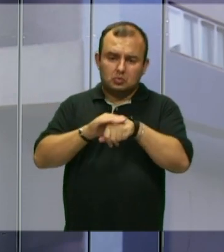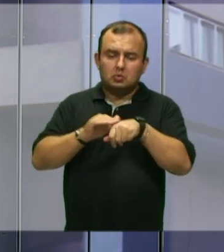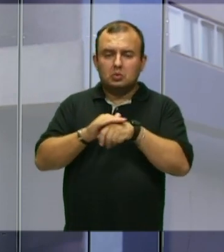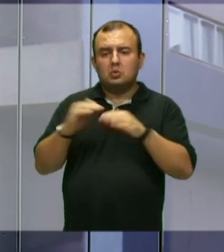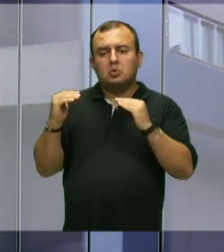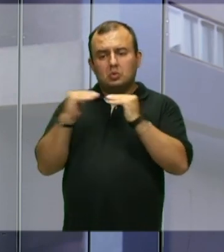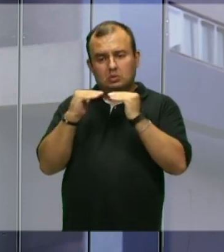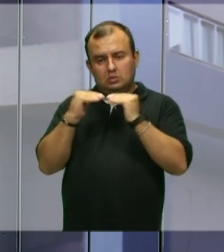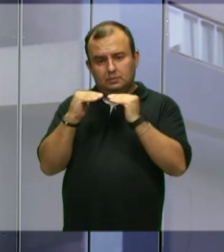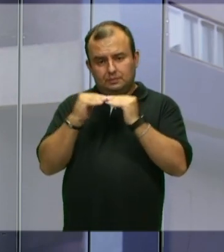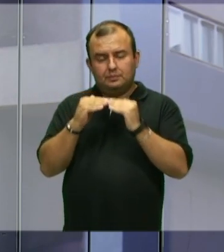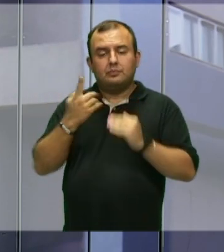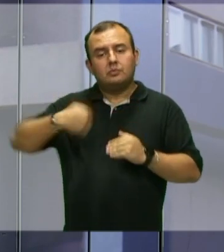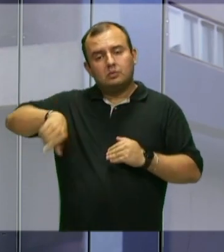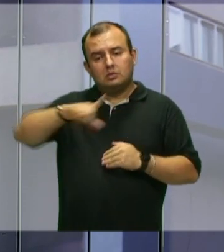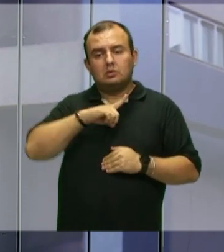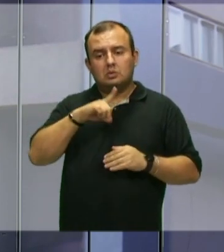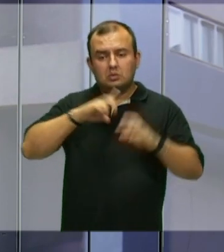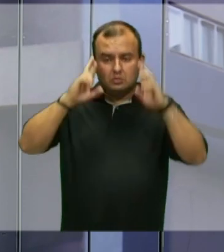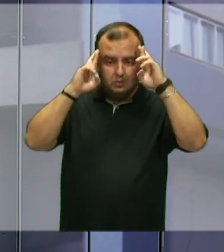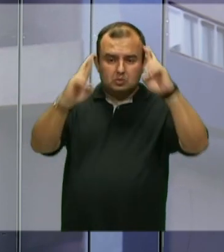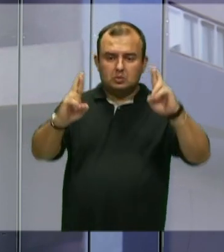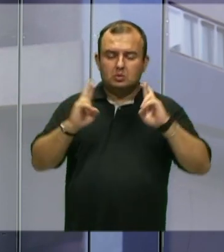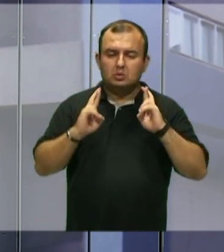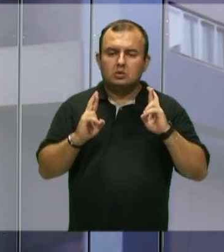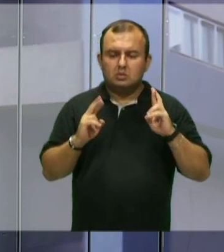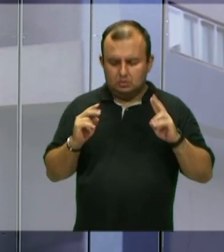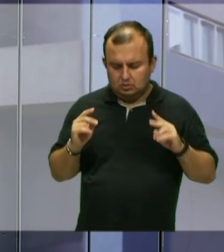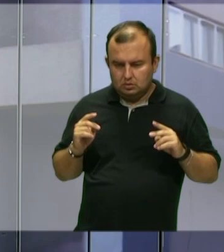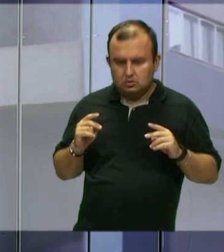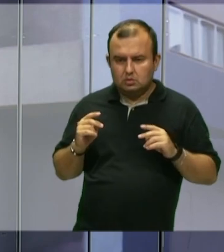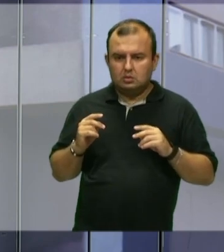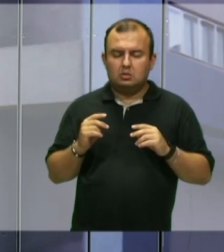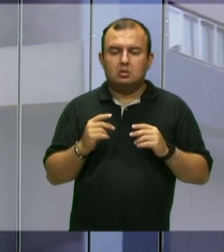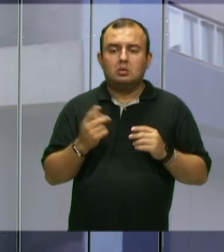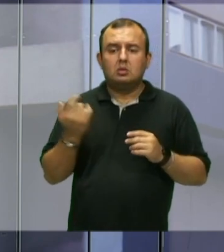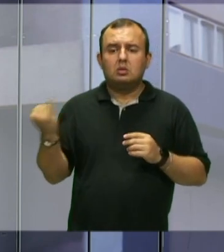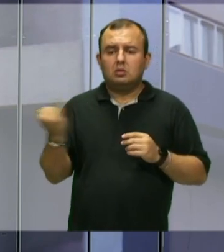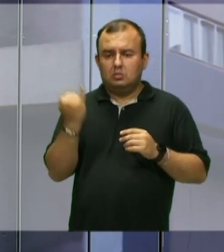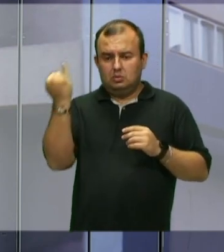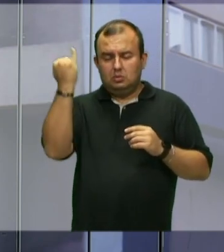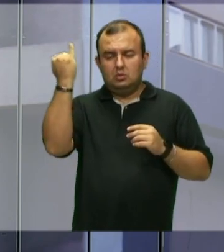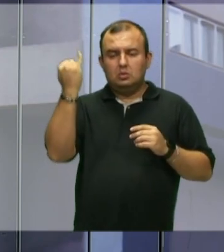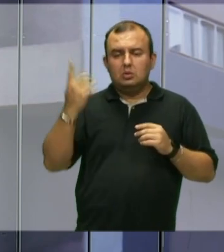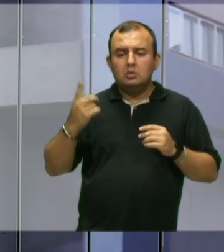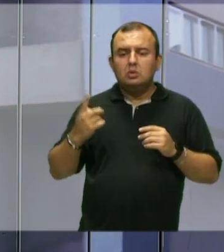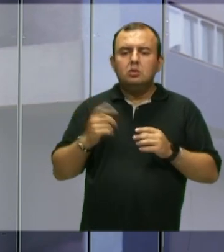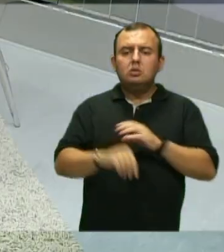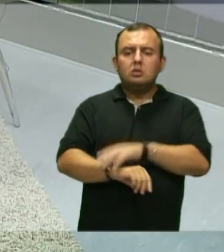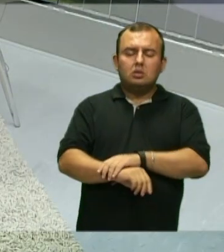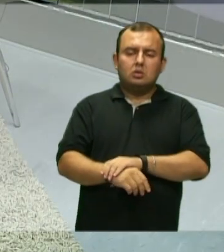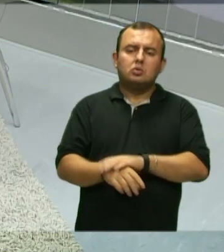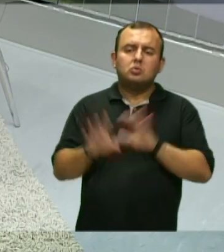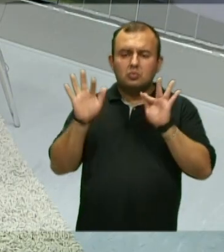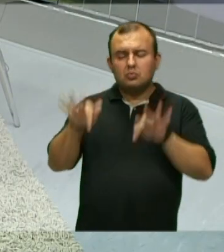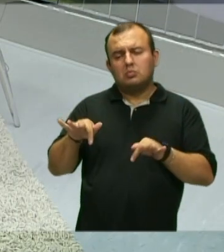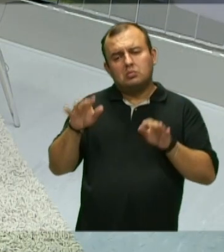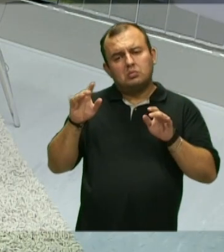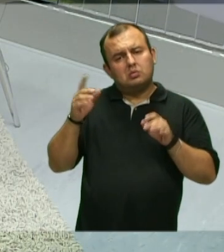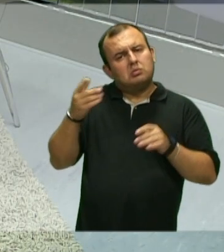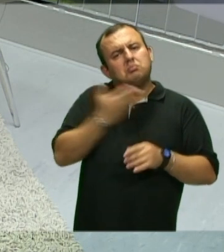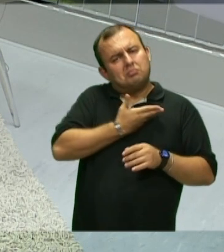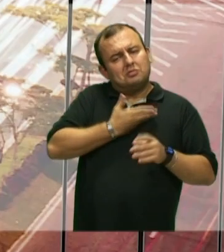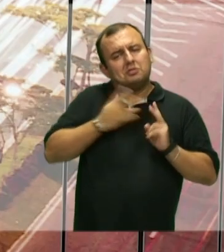comum acordo. Nós temos um respeito um para com o outro, e isso é muito importante, mas, acima de tudo, temos uma amizade. E desse